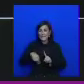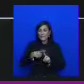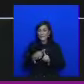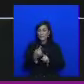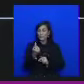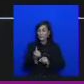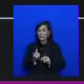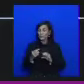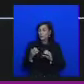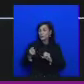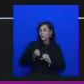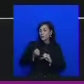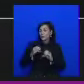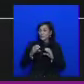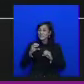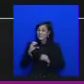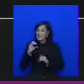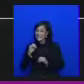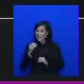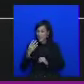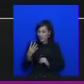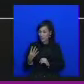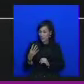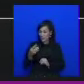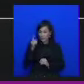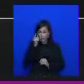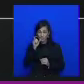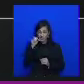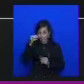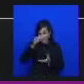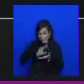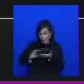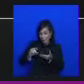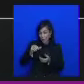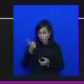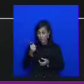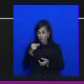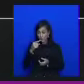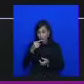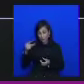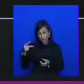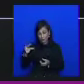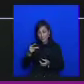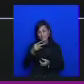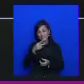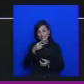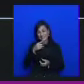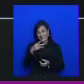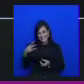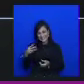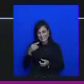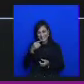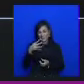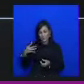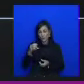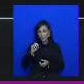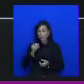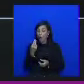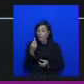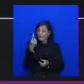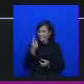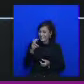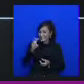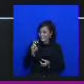04. 04. Você pode levar prêmios acertando 11, 12, 13, 14 ou 15 números.